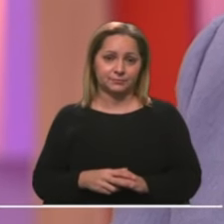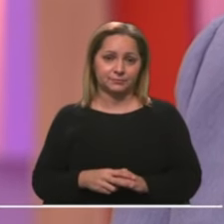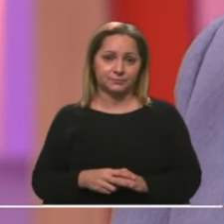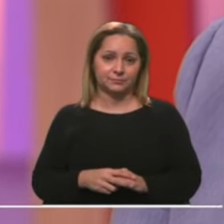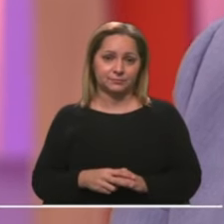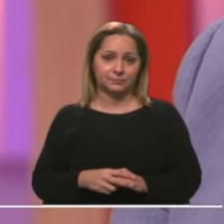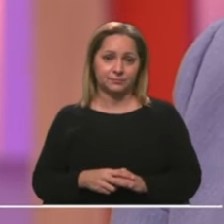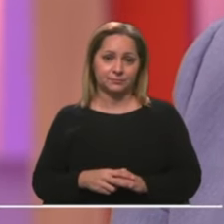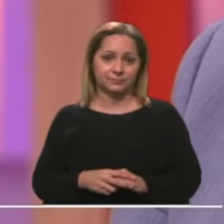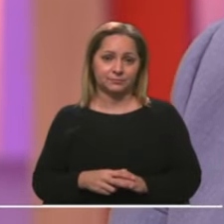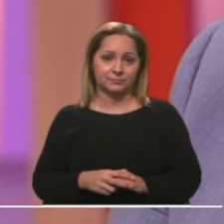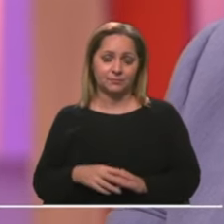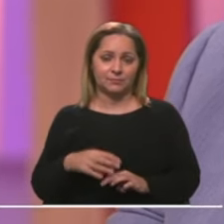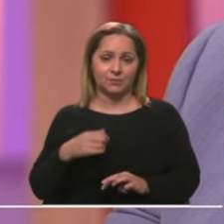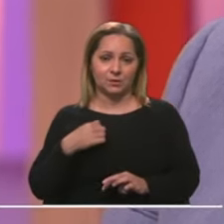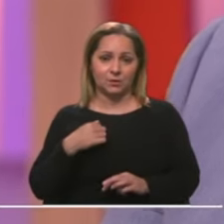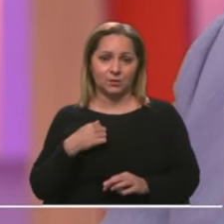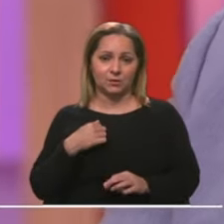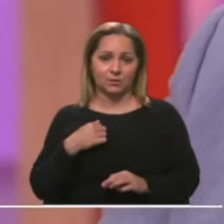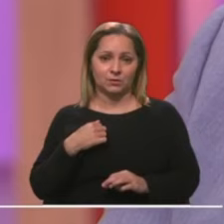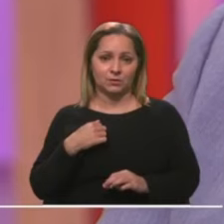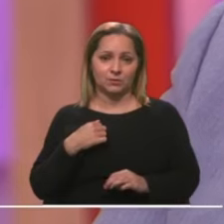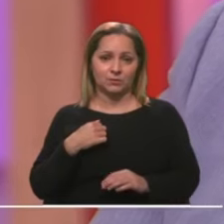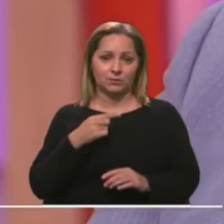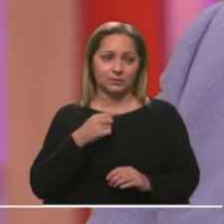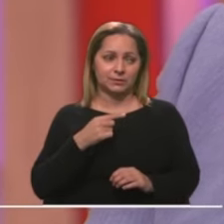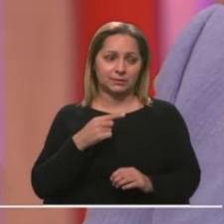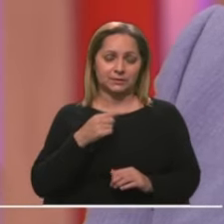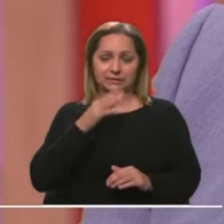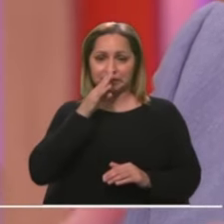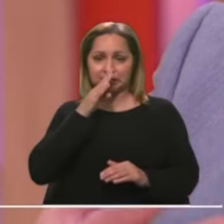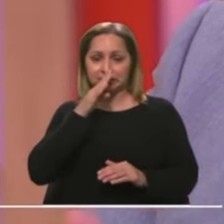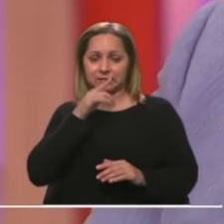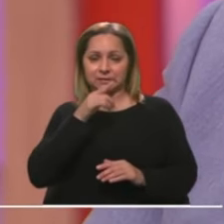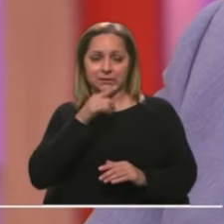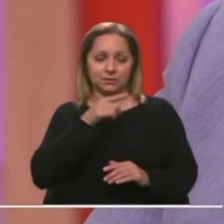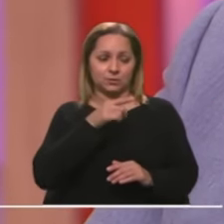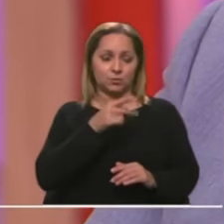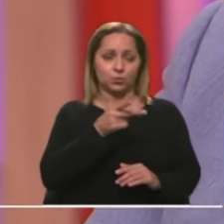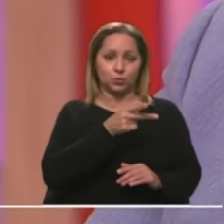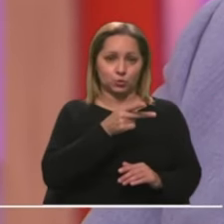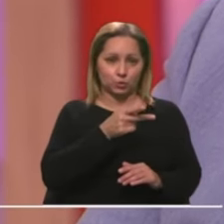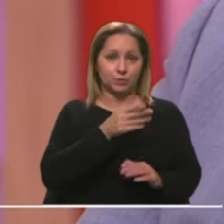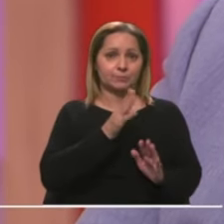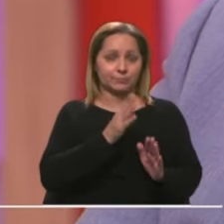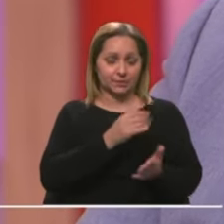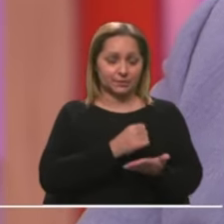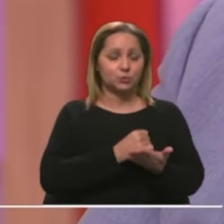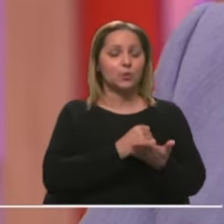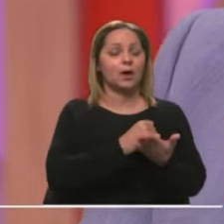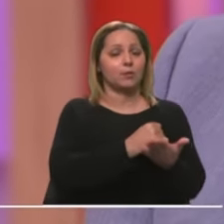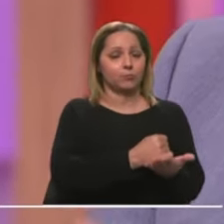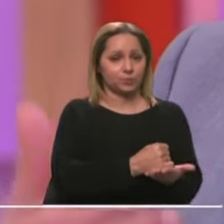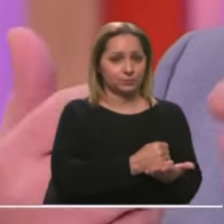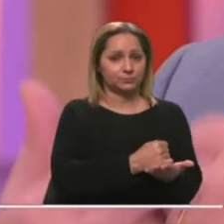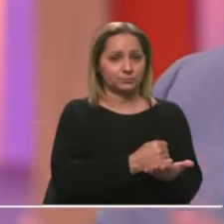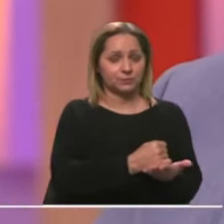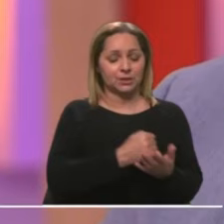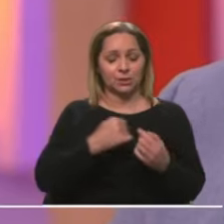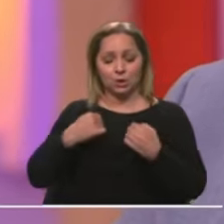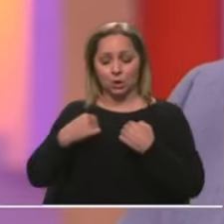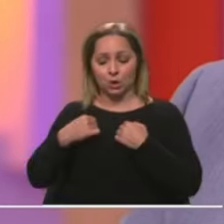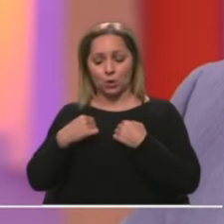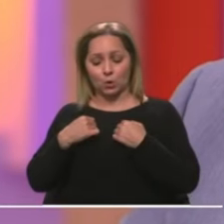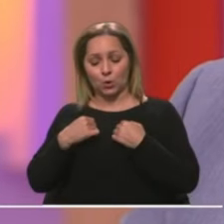não nos estávamos a ver a ter que dar o apoio eh que eles tiveram necessidade e e e estarmos nós